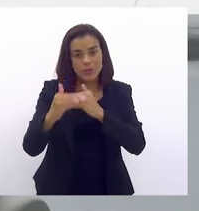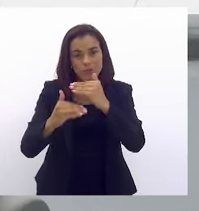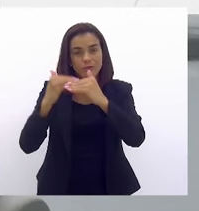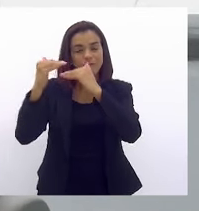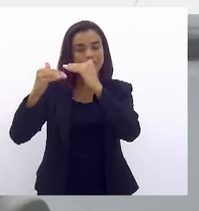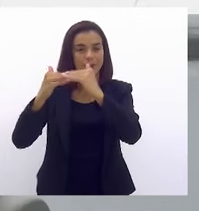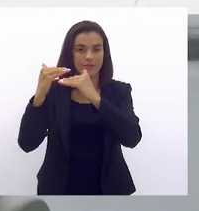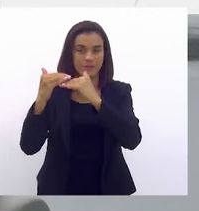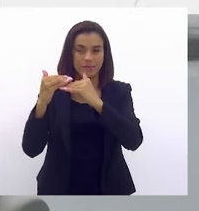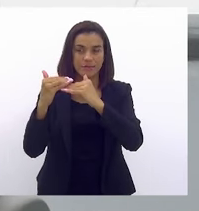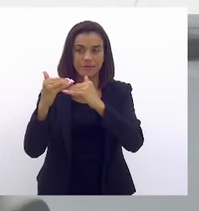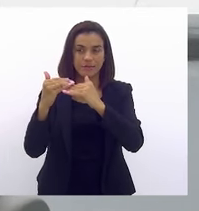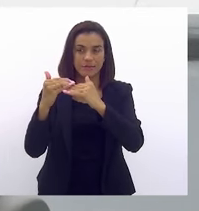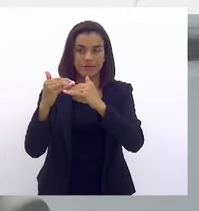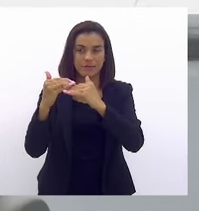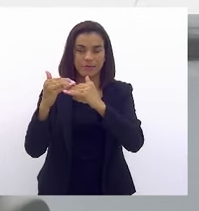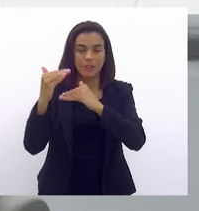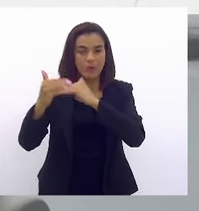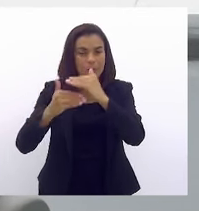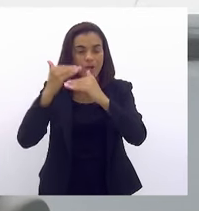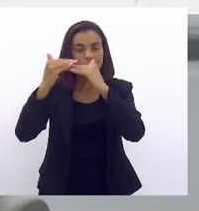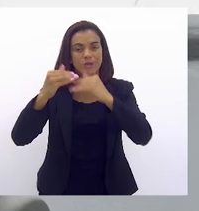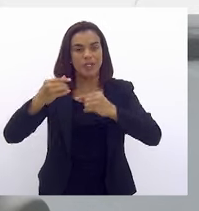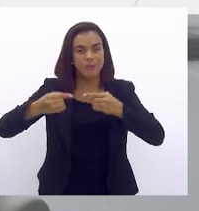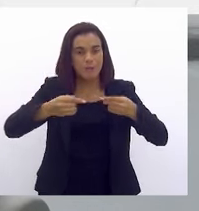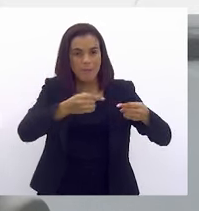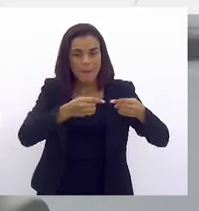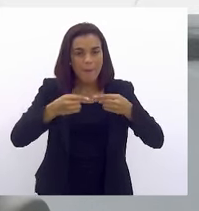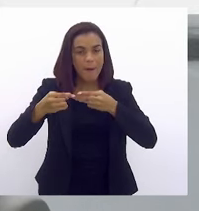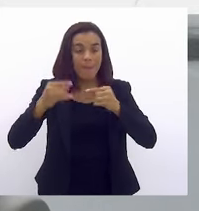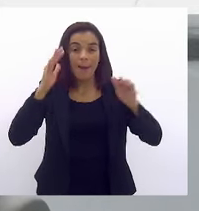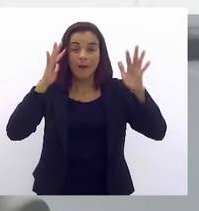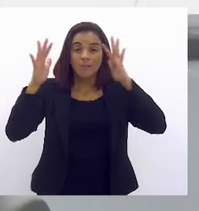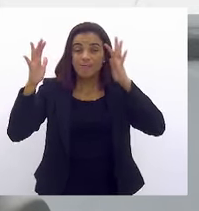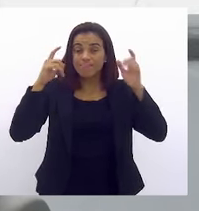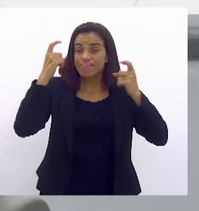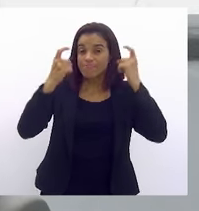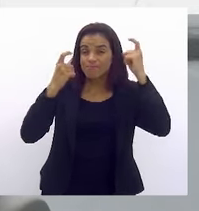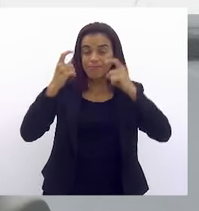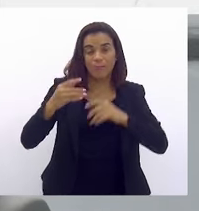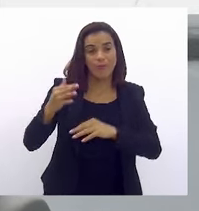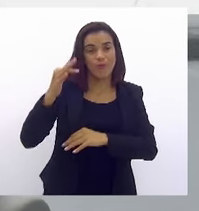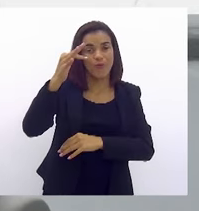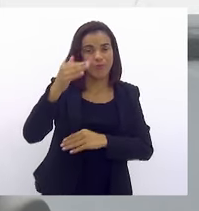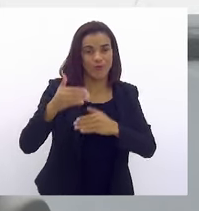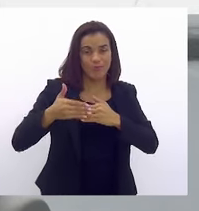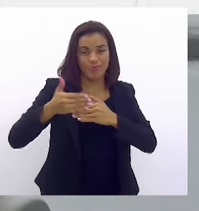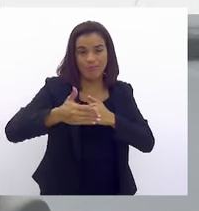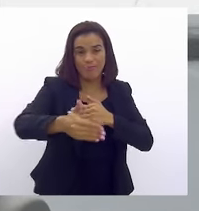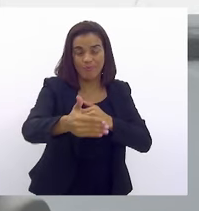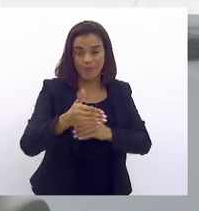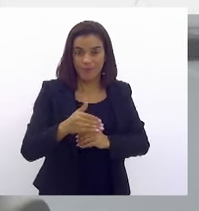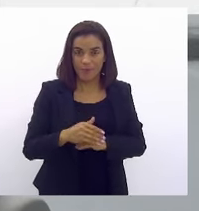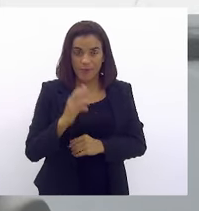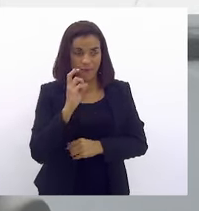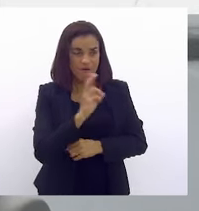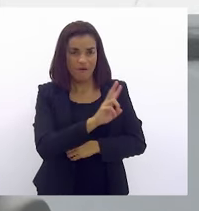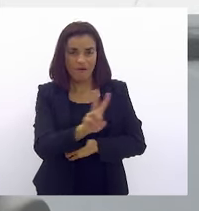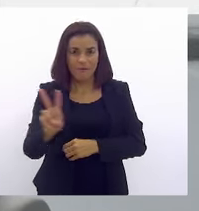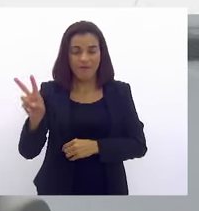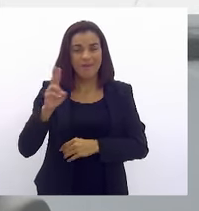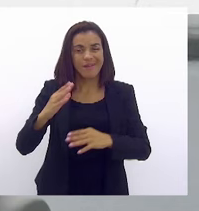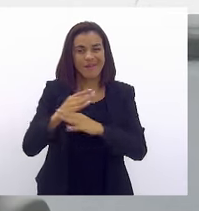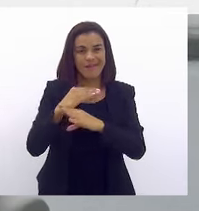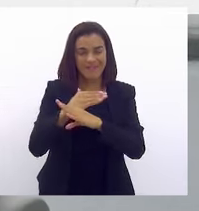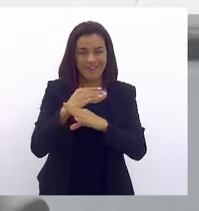né, de discussão para o futuro. Né? A gente está vendo, né, a cidade de Maricá, né,